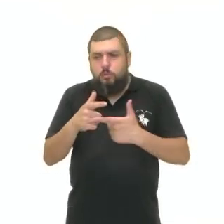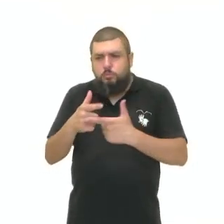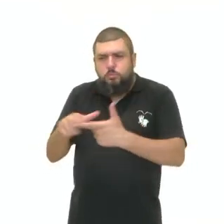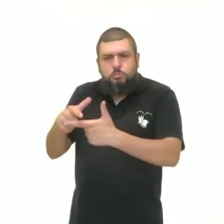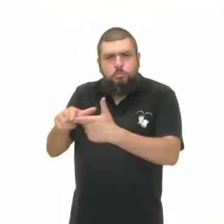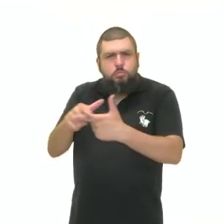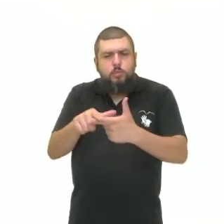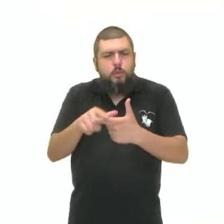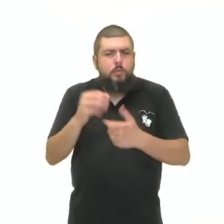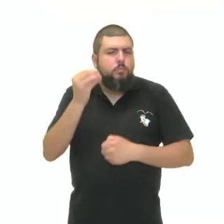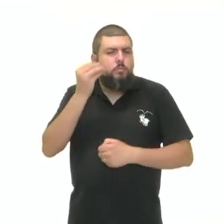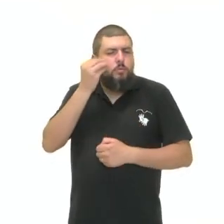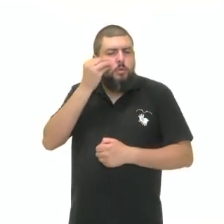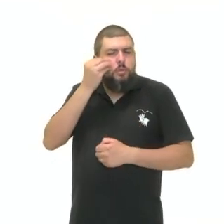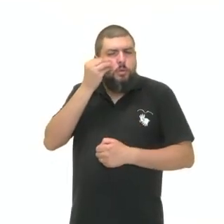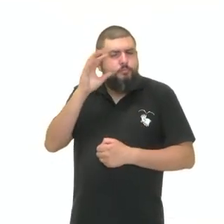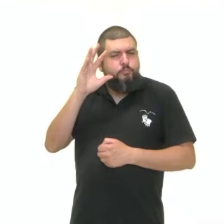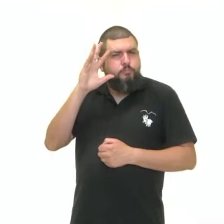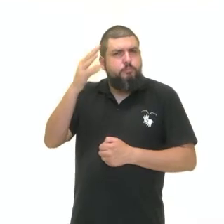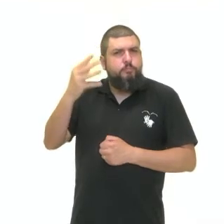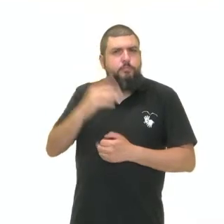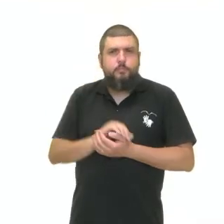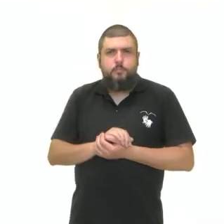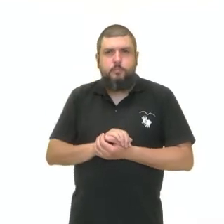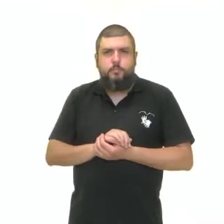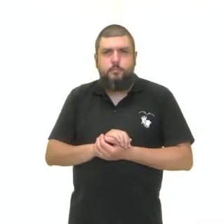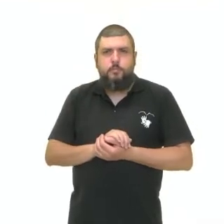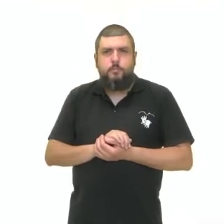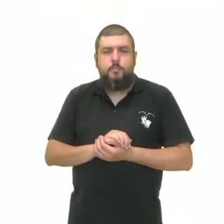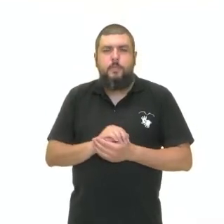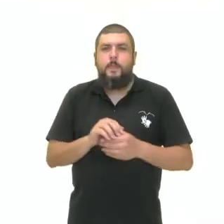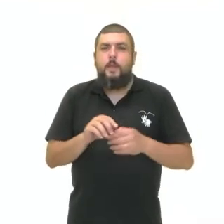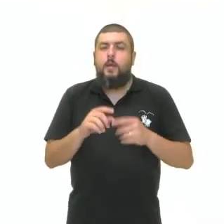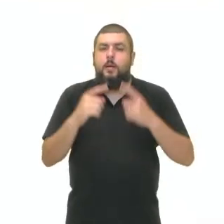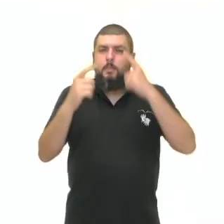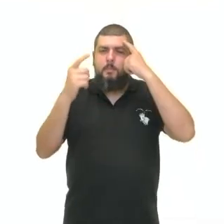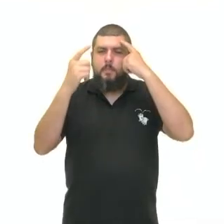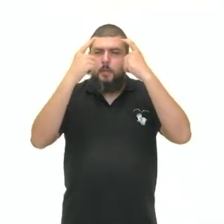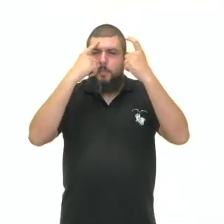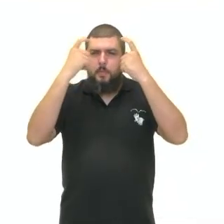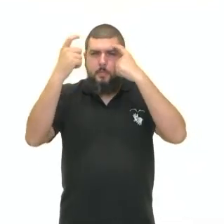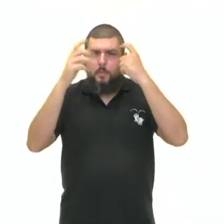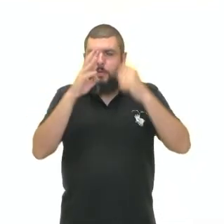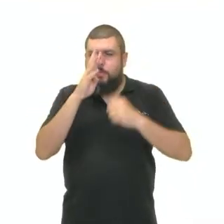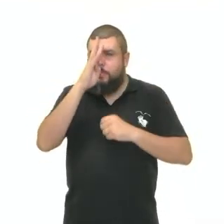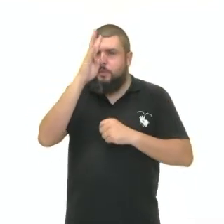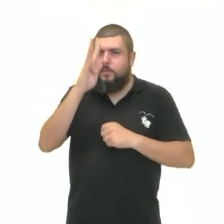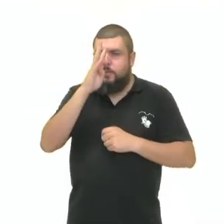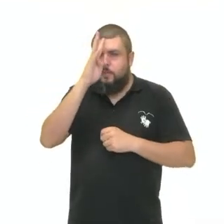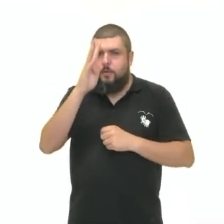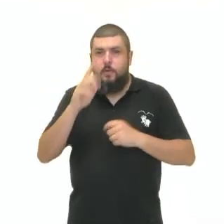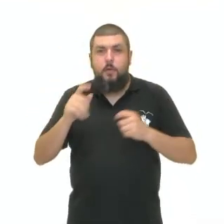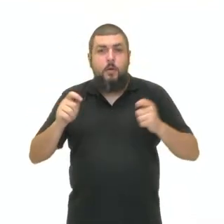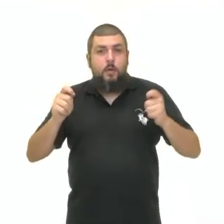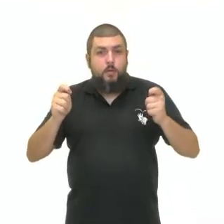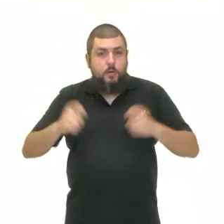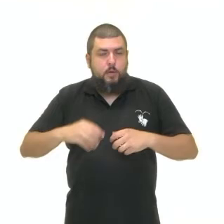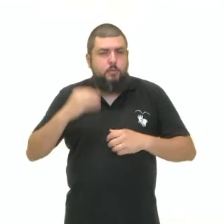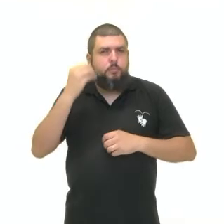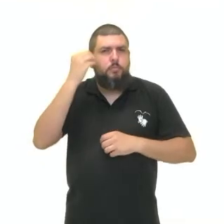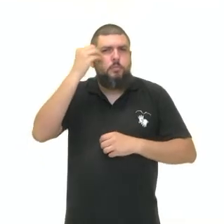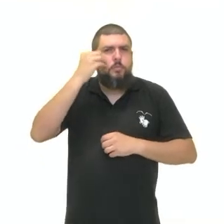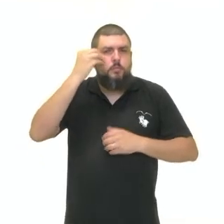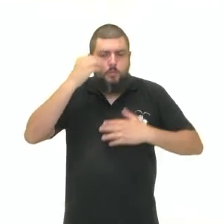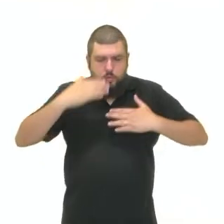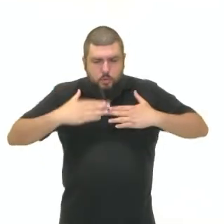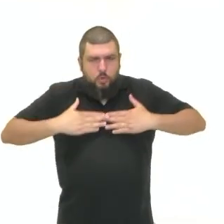indispensável àqueles que jogam. A improvisação permite a exploração e experimentação de um corpo que joga